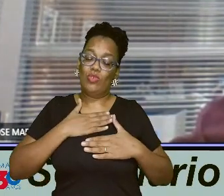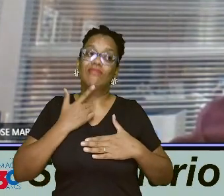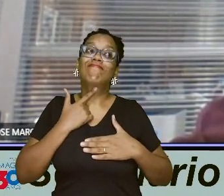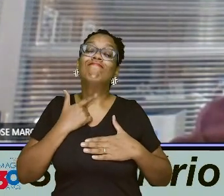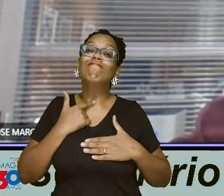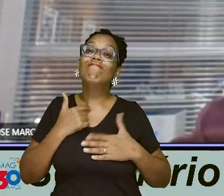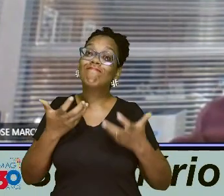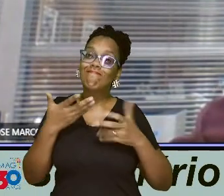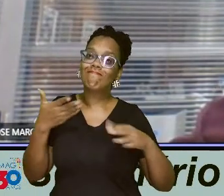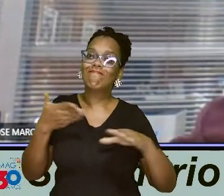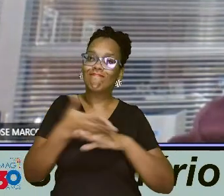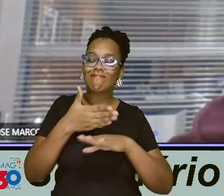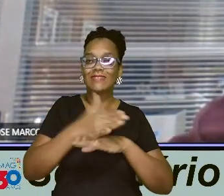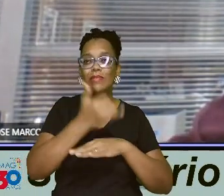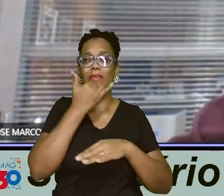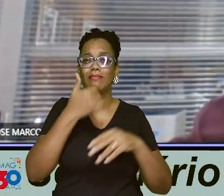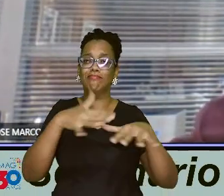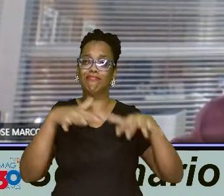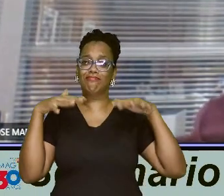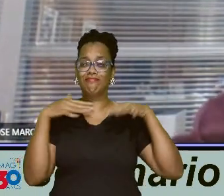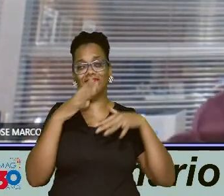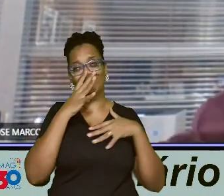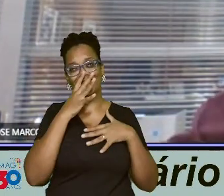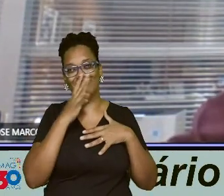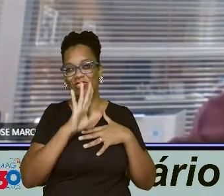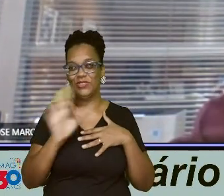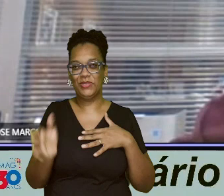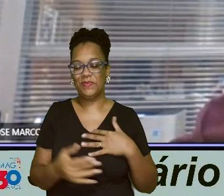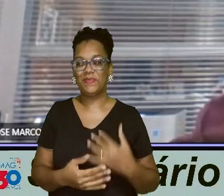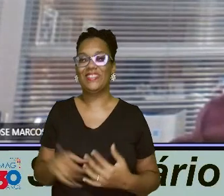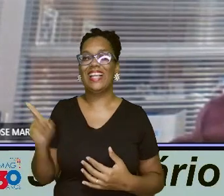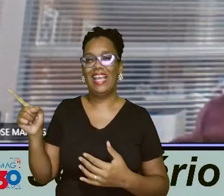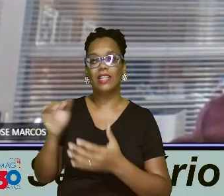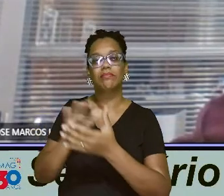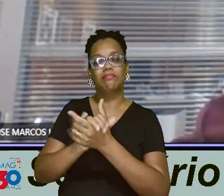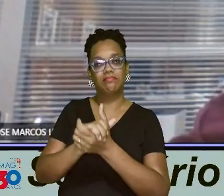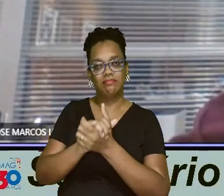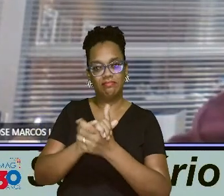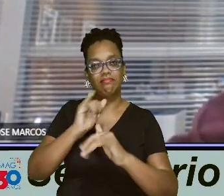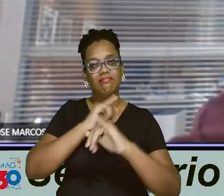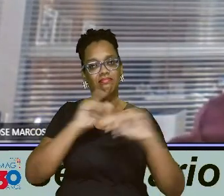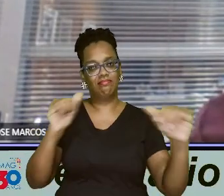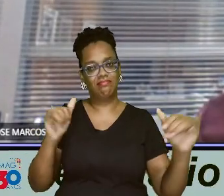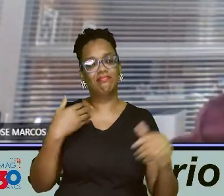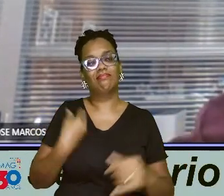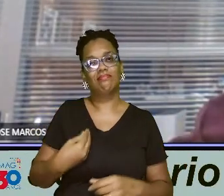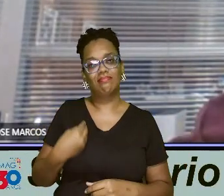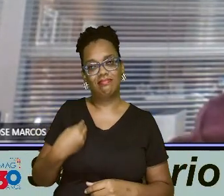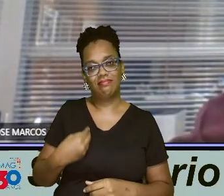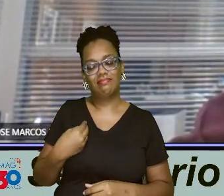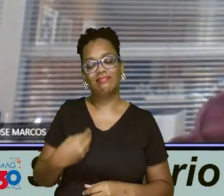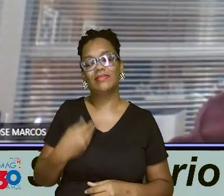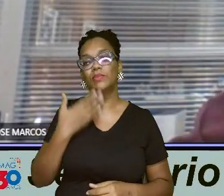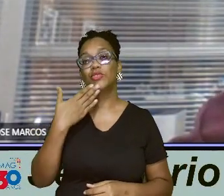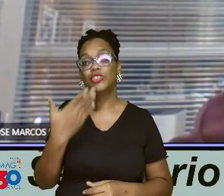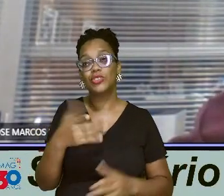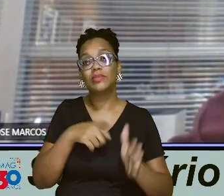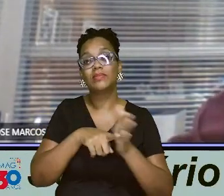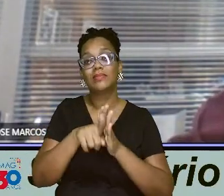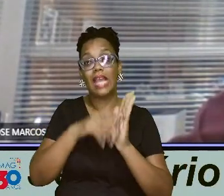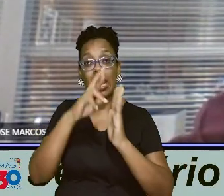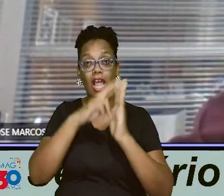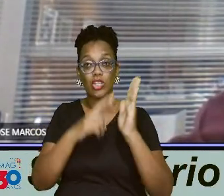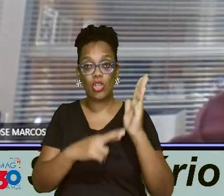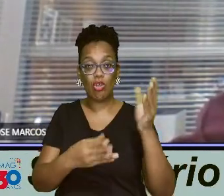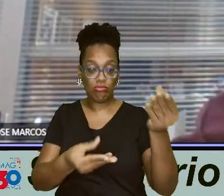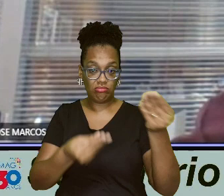poder participar, mas ficarei na plateia. Mas ele cumprimentou a todos pela pesquisa, pediu o relatório de pesquisa e achou